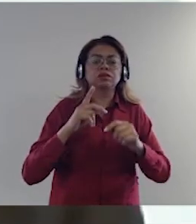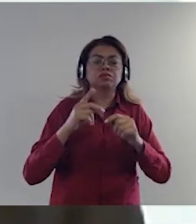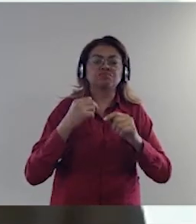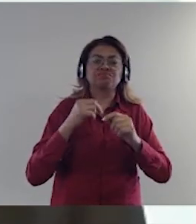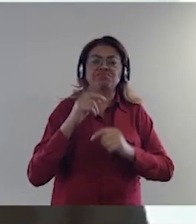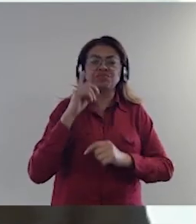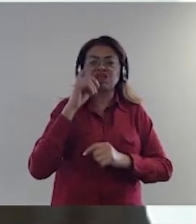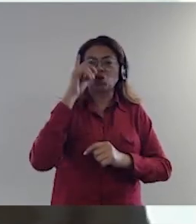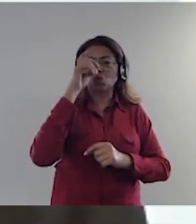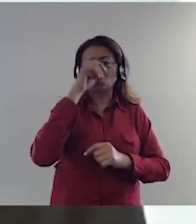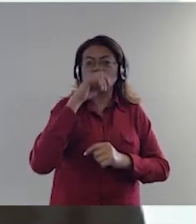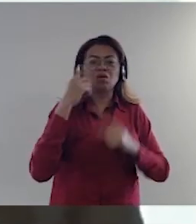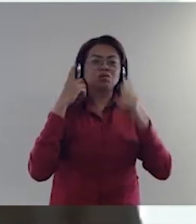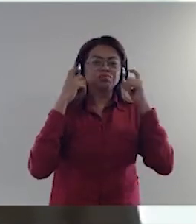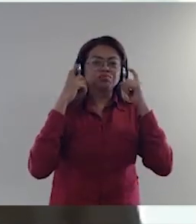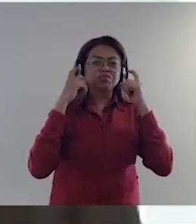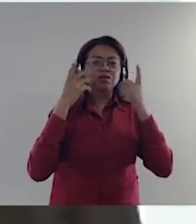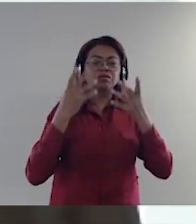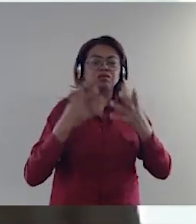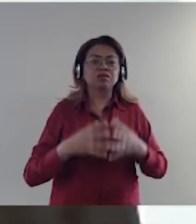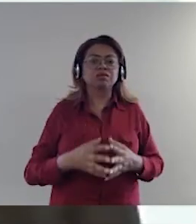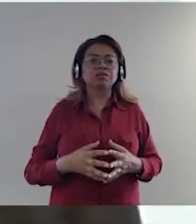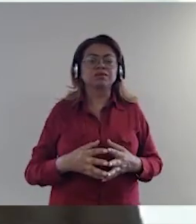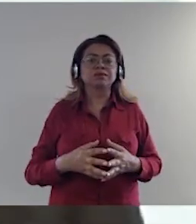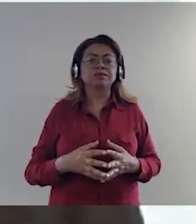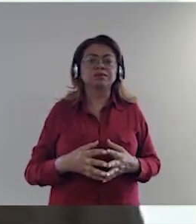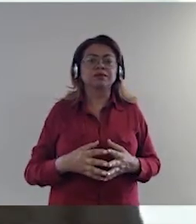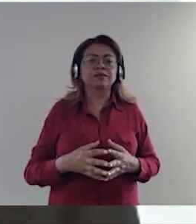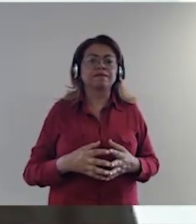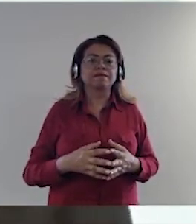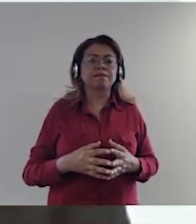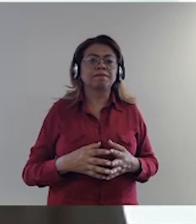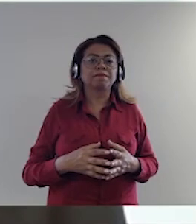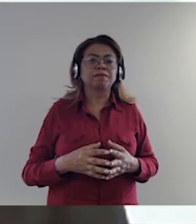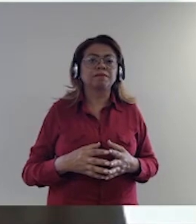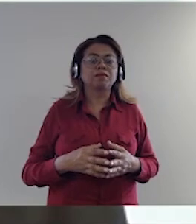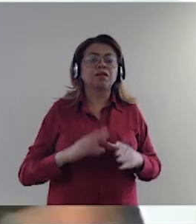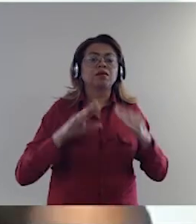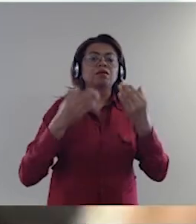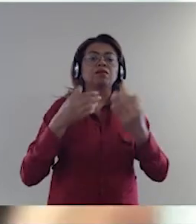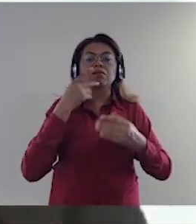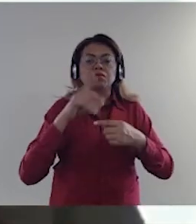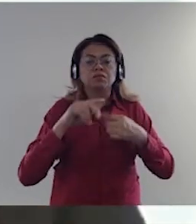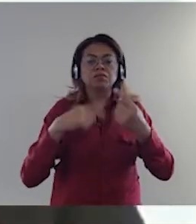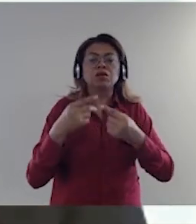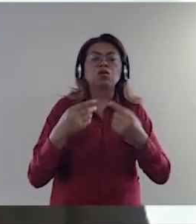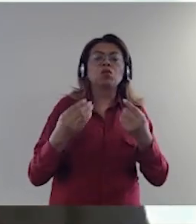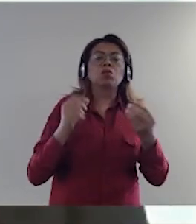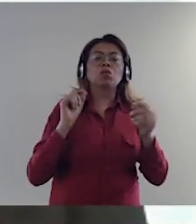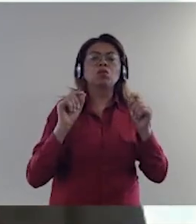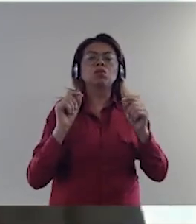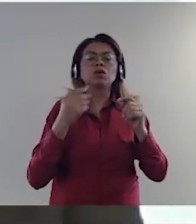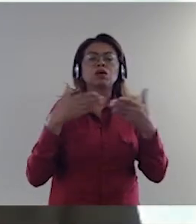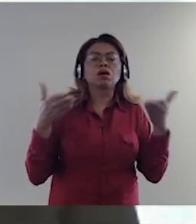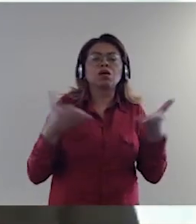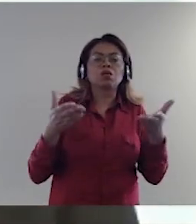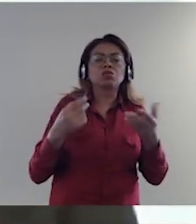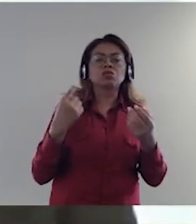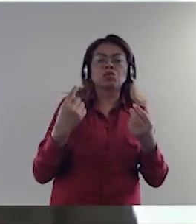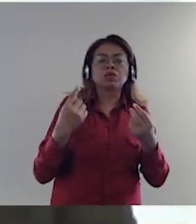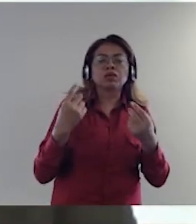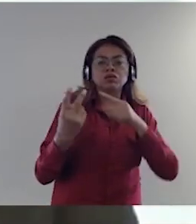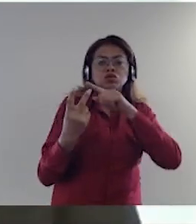bem comum, né, tem visto os interesses comuns. E o que é que isso tem a ver com a